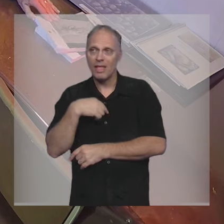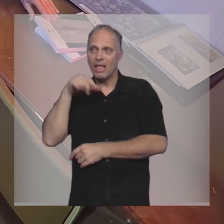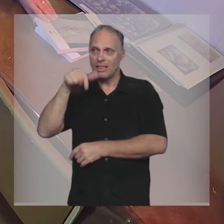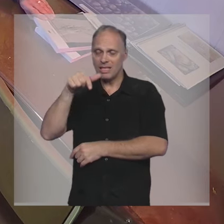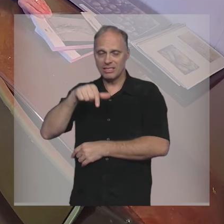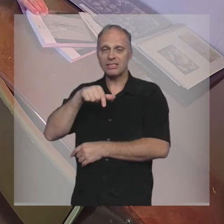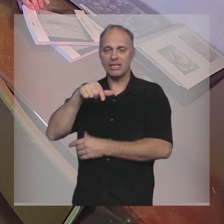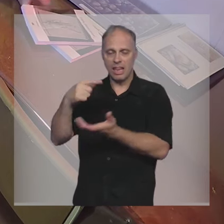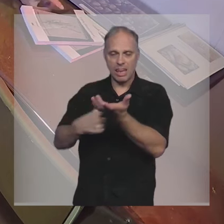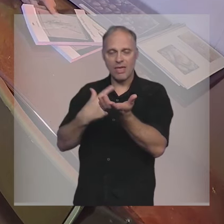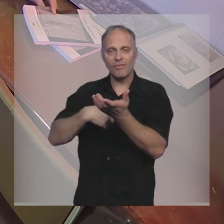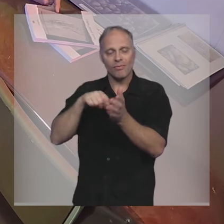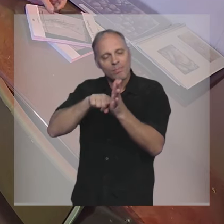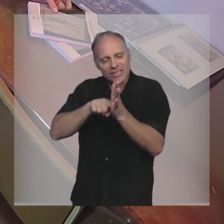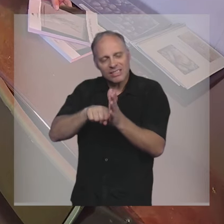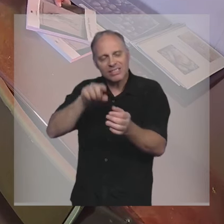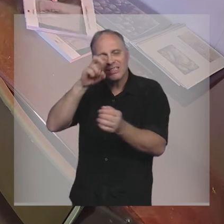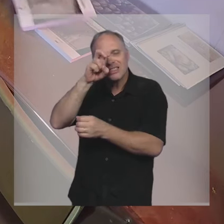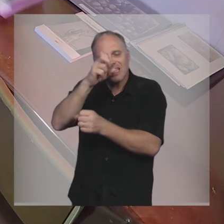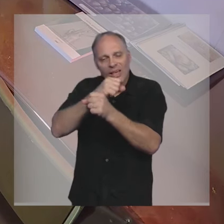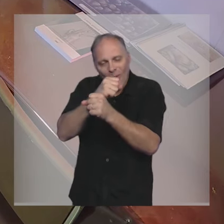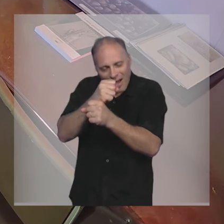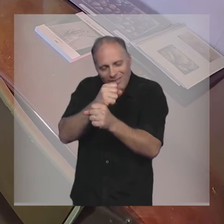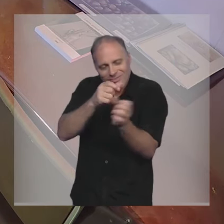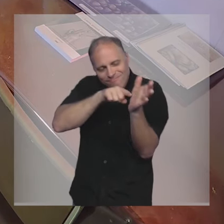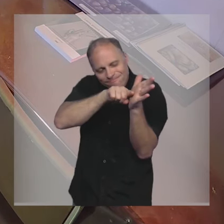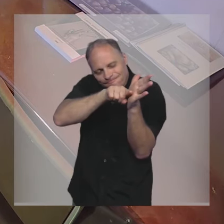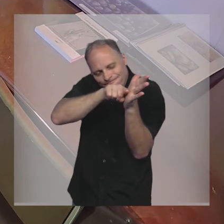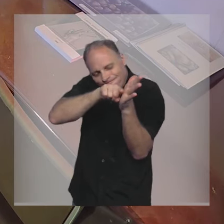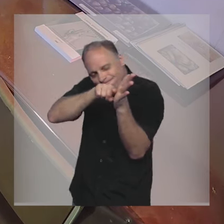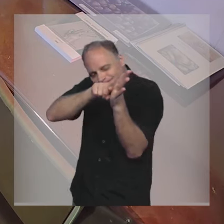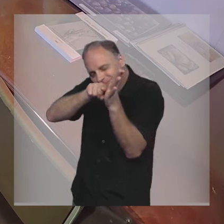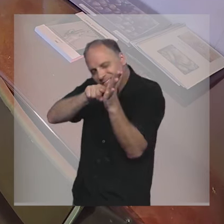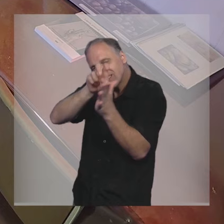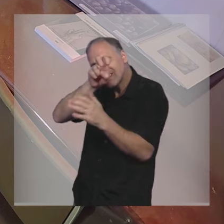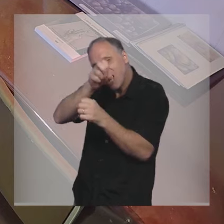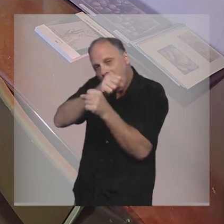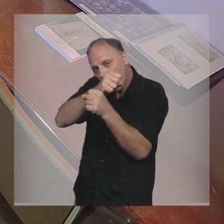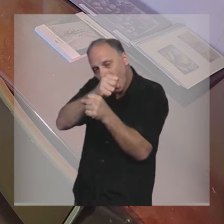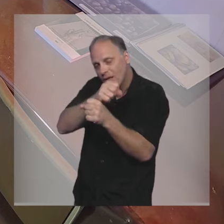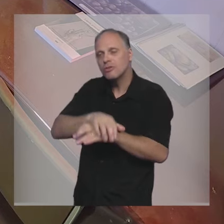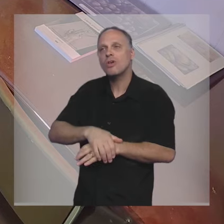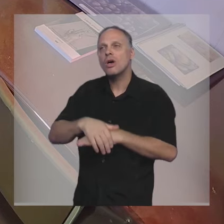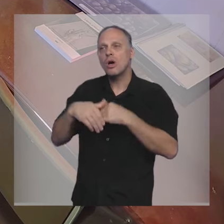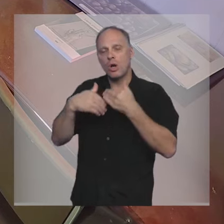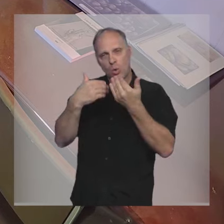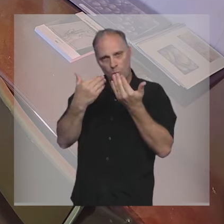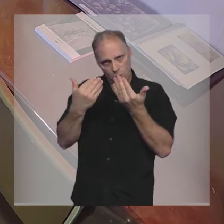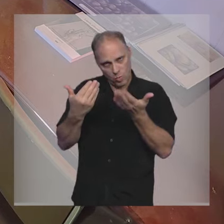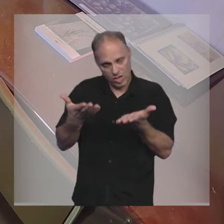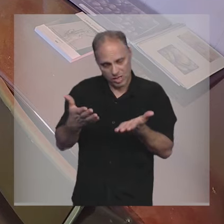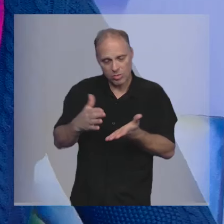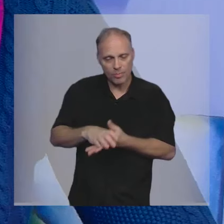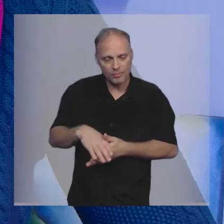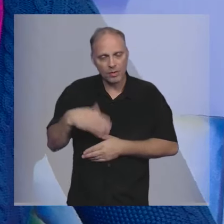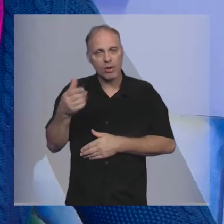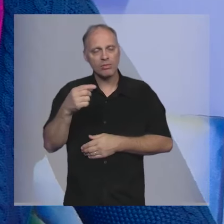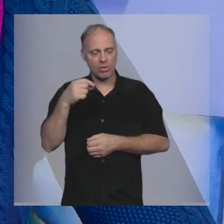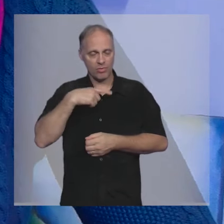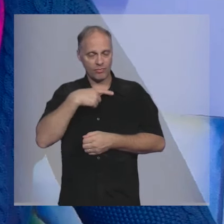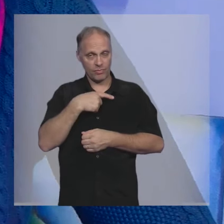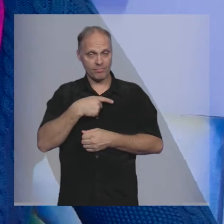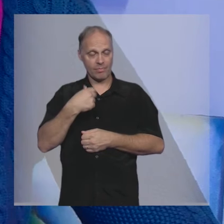uma pesquisa de 5 anos. É 5 anos de pesquisa. Assim, quando eu